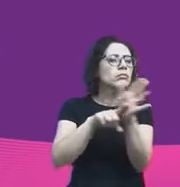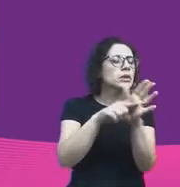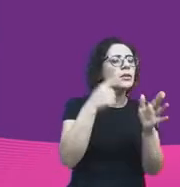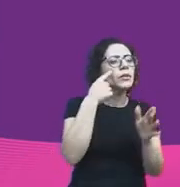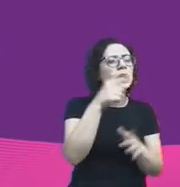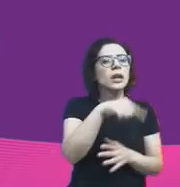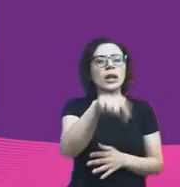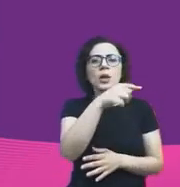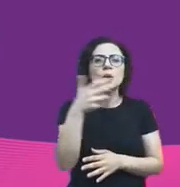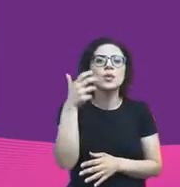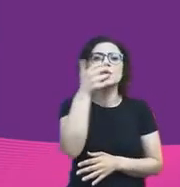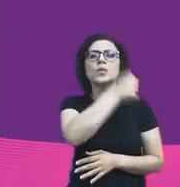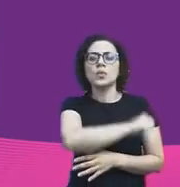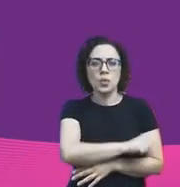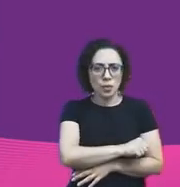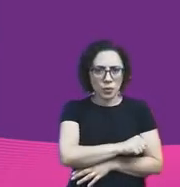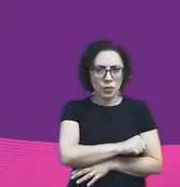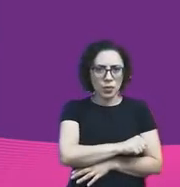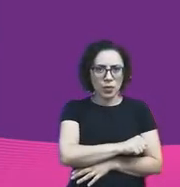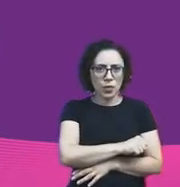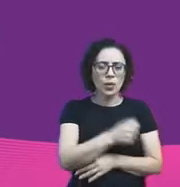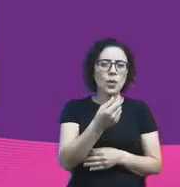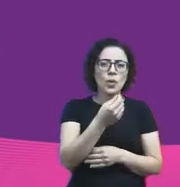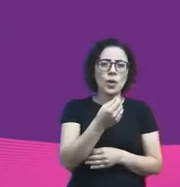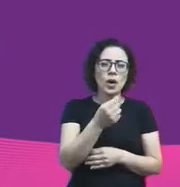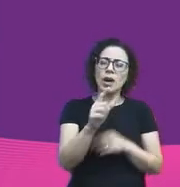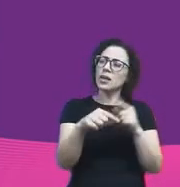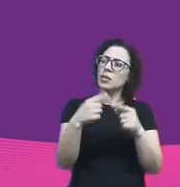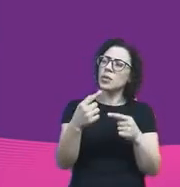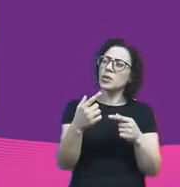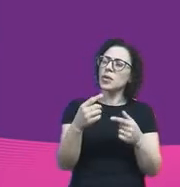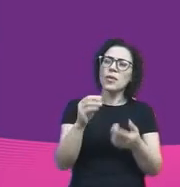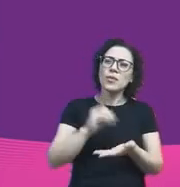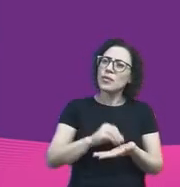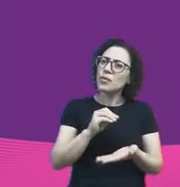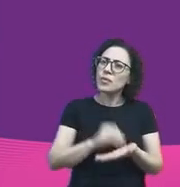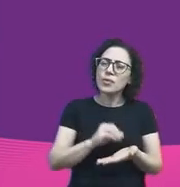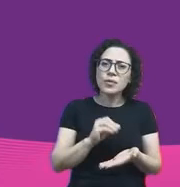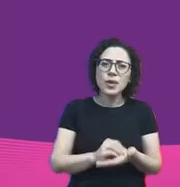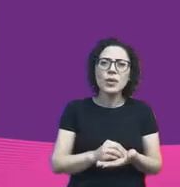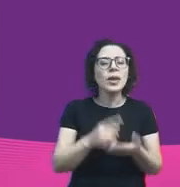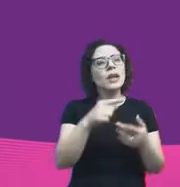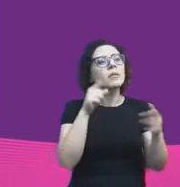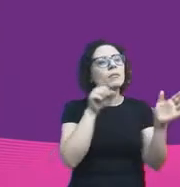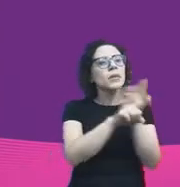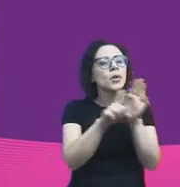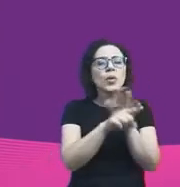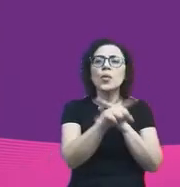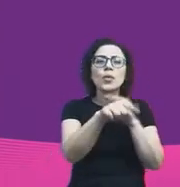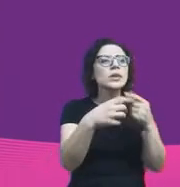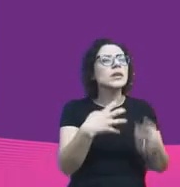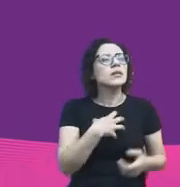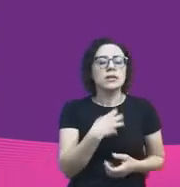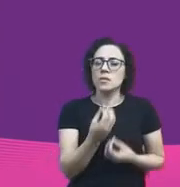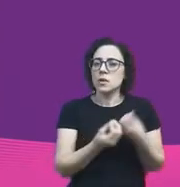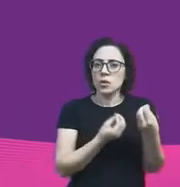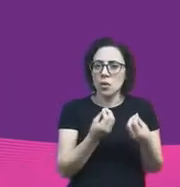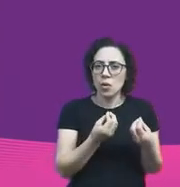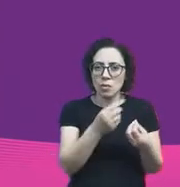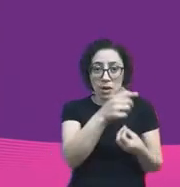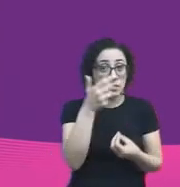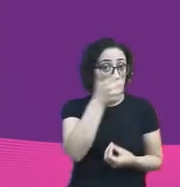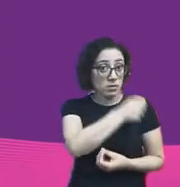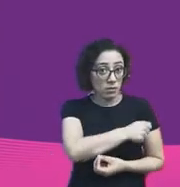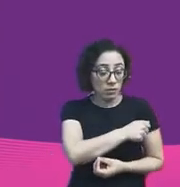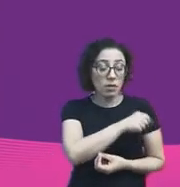é da dor e da falta de compaixão da equipe médica. Eles se sentiam sozinhos quando eles foram atendidos, tanto no local quanto